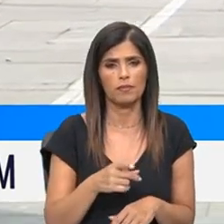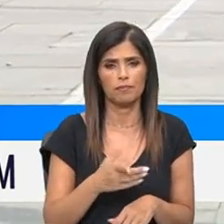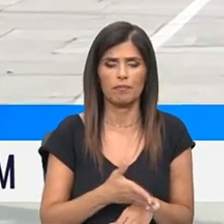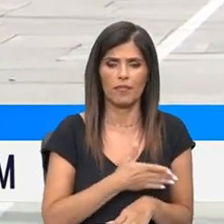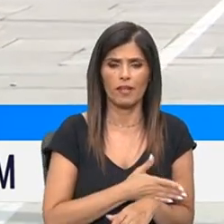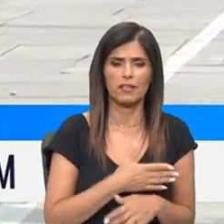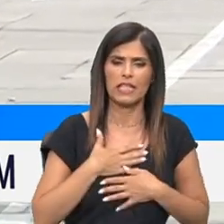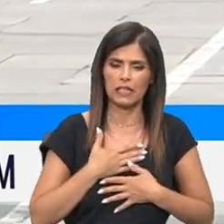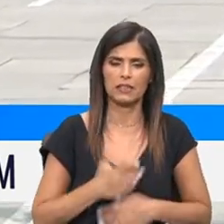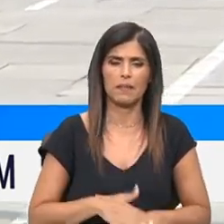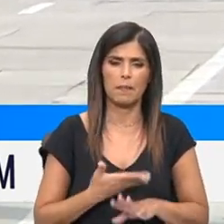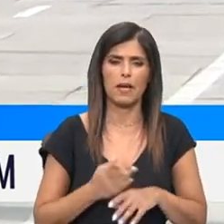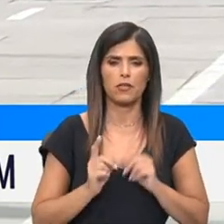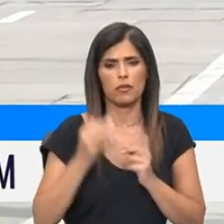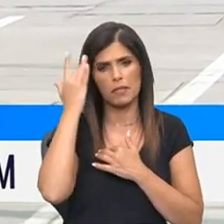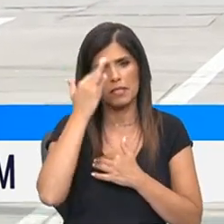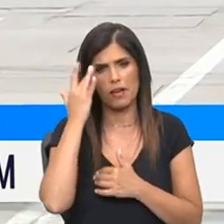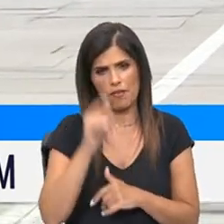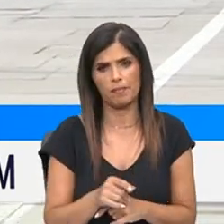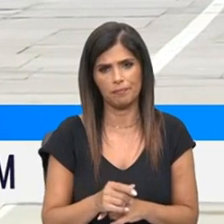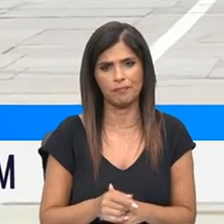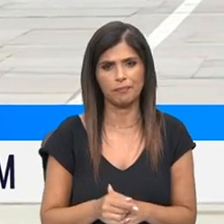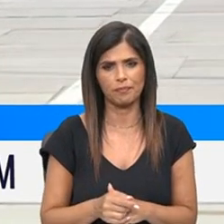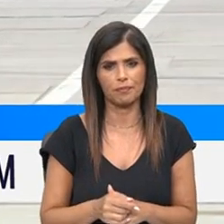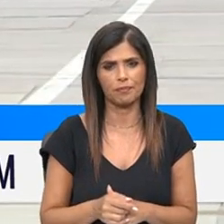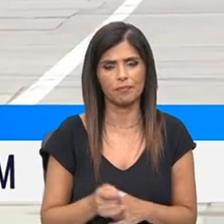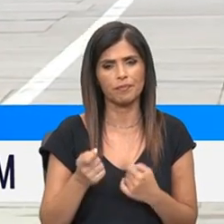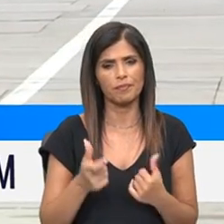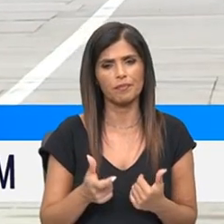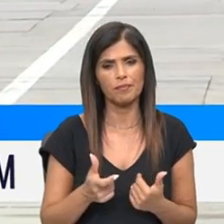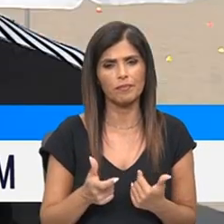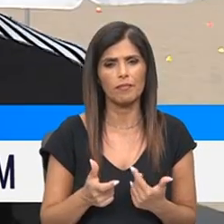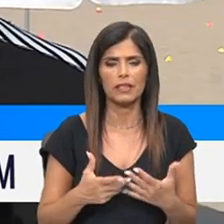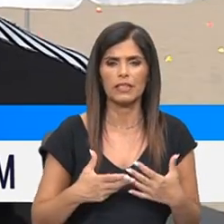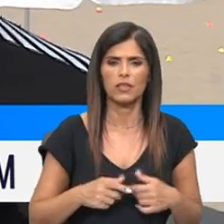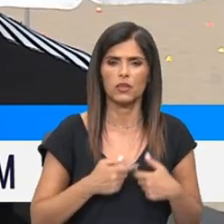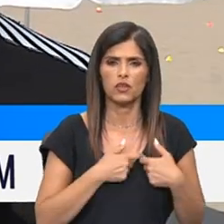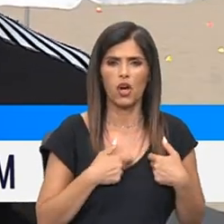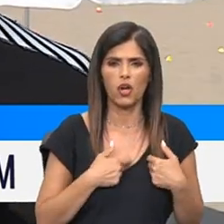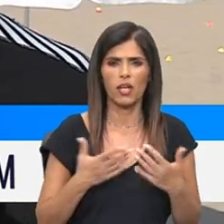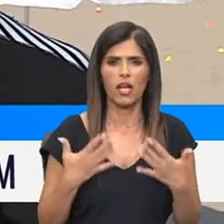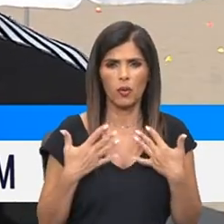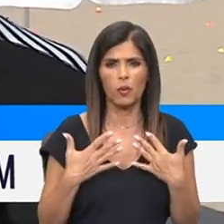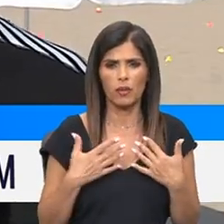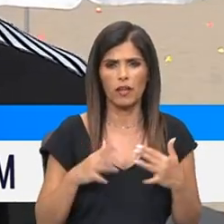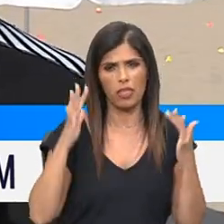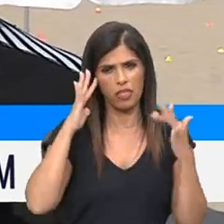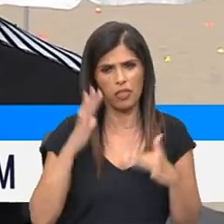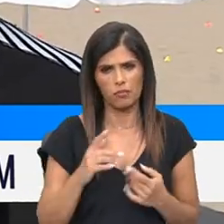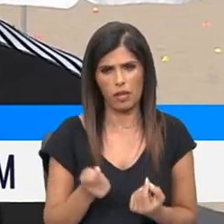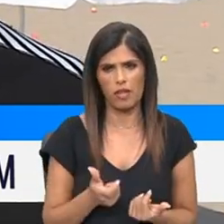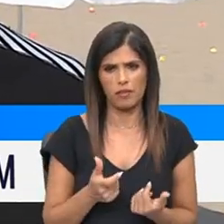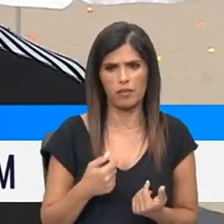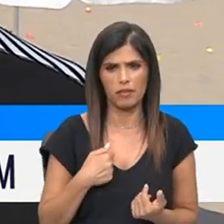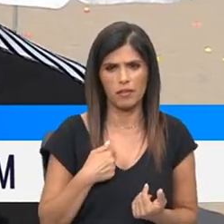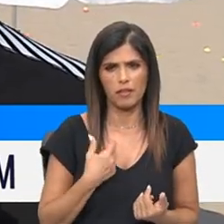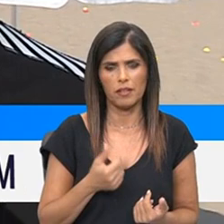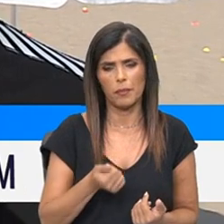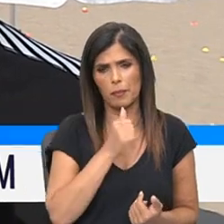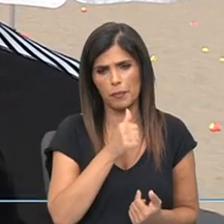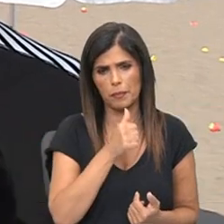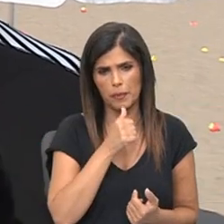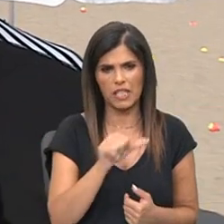mais cansativas do que tinha imaginado. Foi um bocadinho um choque, muito calor, desidratei um bocado, apesar de ter ingerido